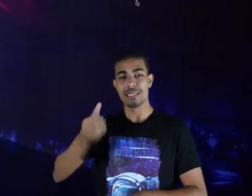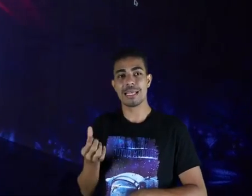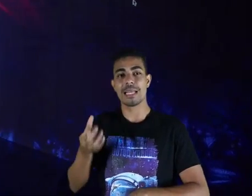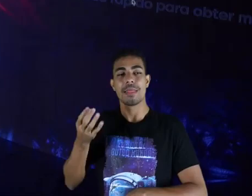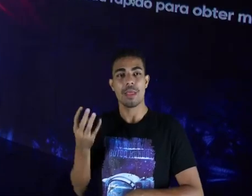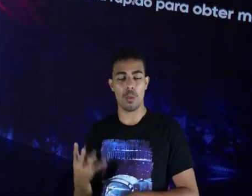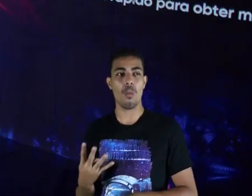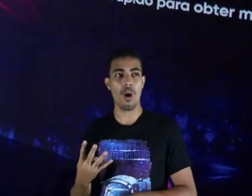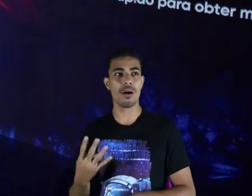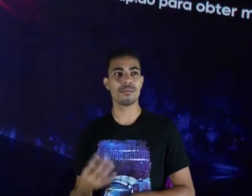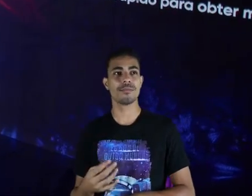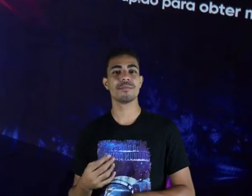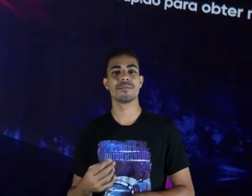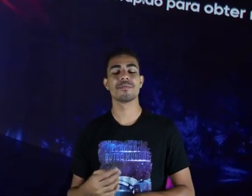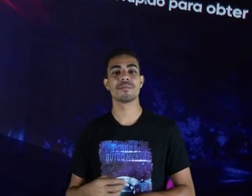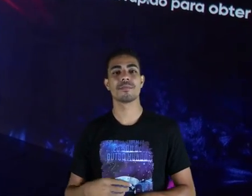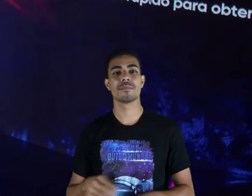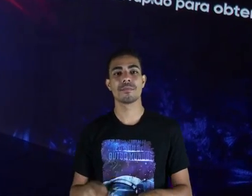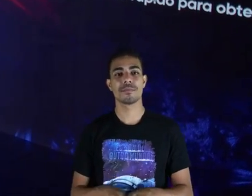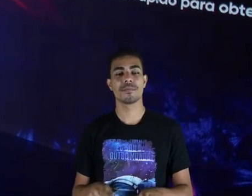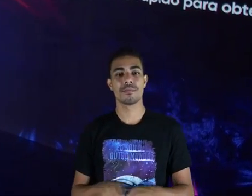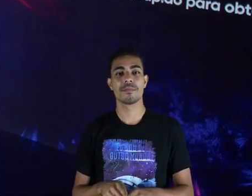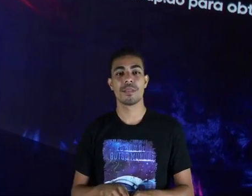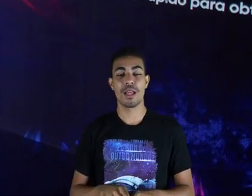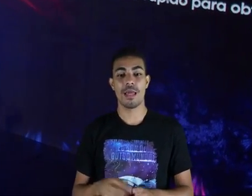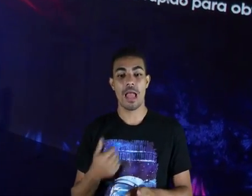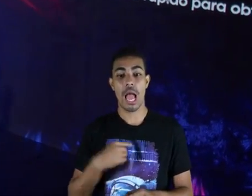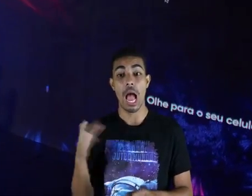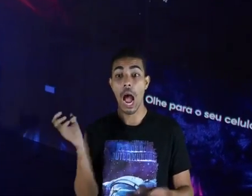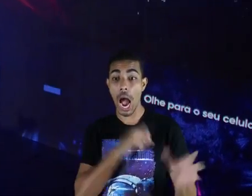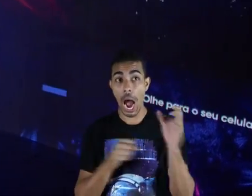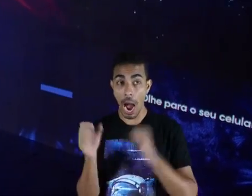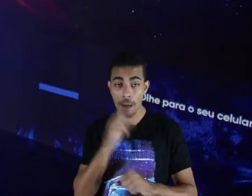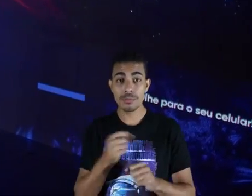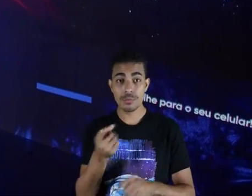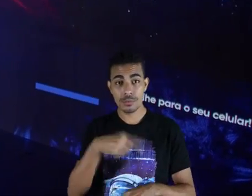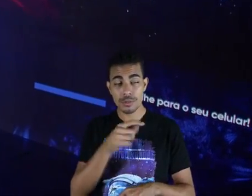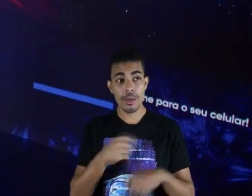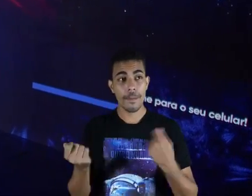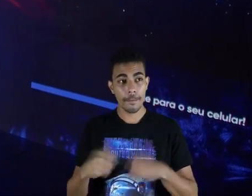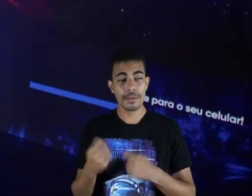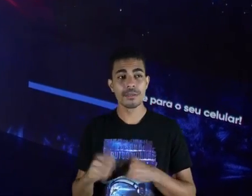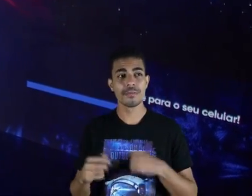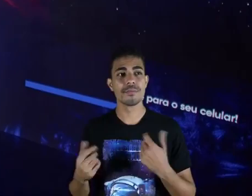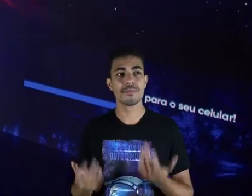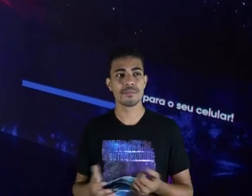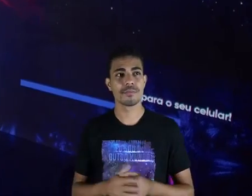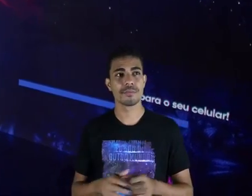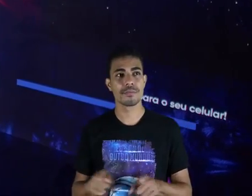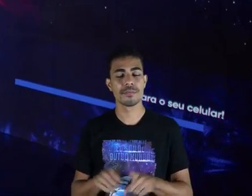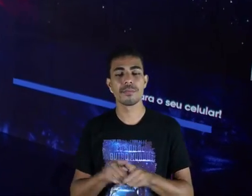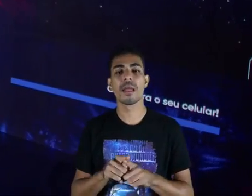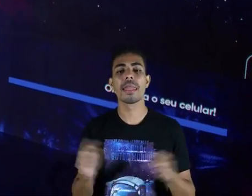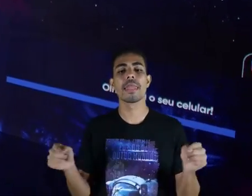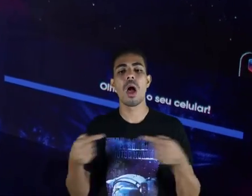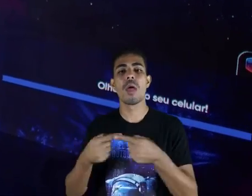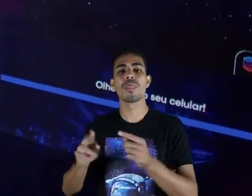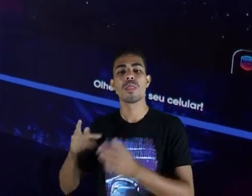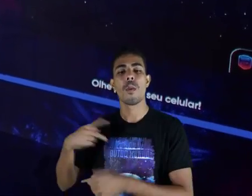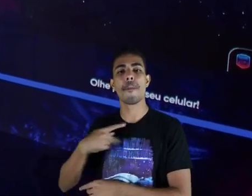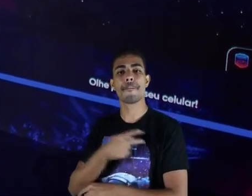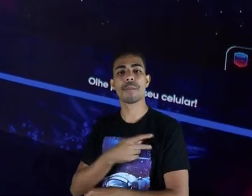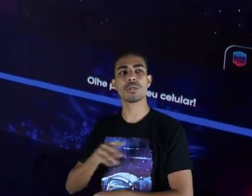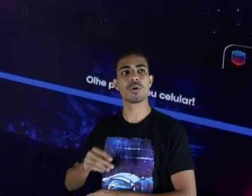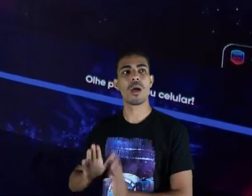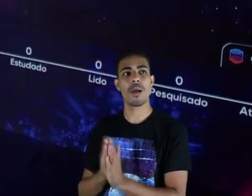964. Além de ter acertado certo, ele também fez em alta velocidade. Responda rápido, olha aí, segundo o pastor Rodrigo, a Bíblia